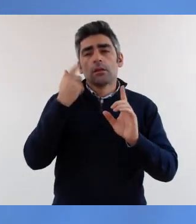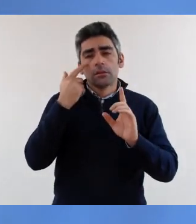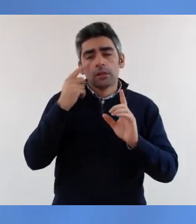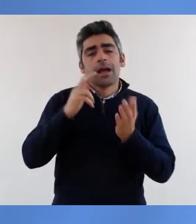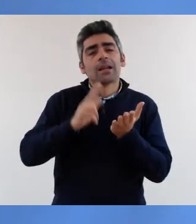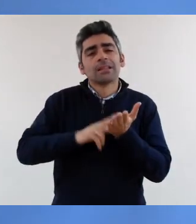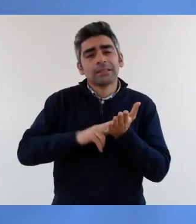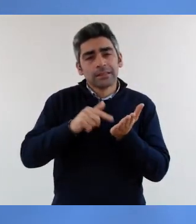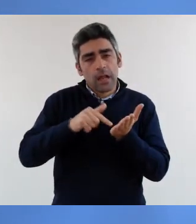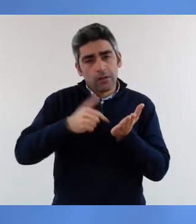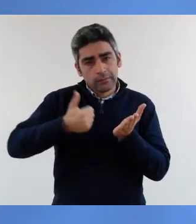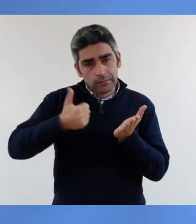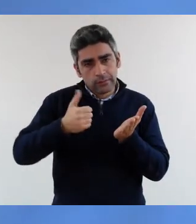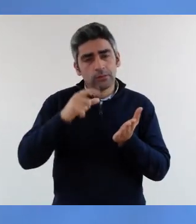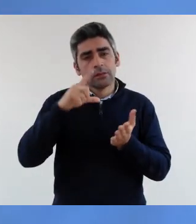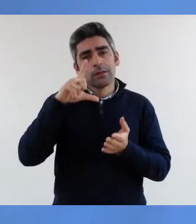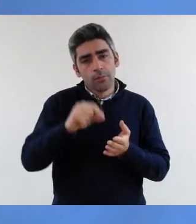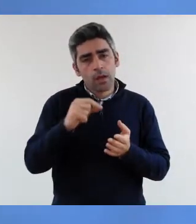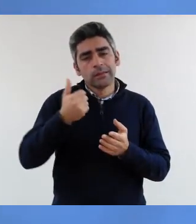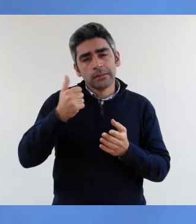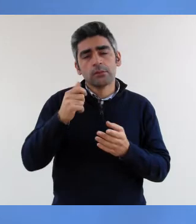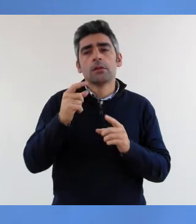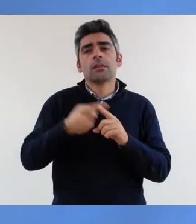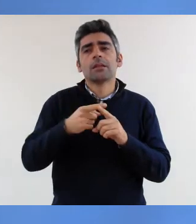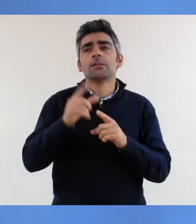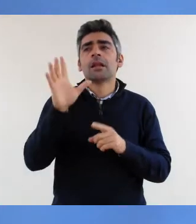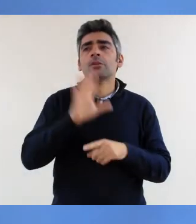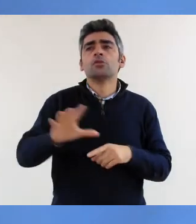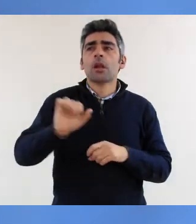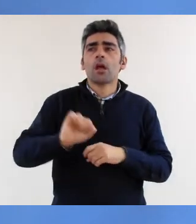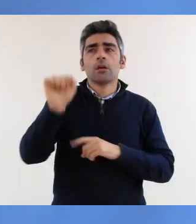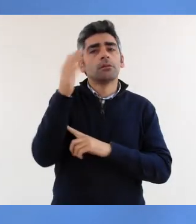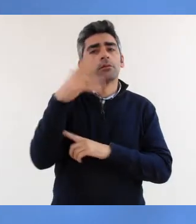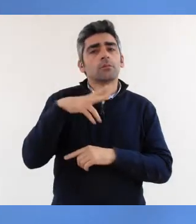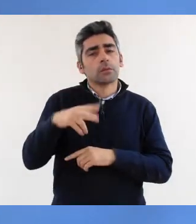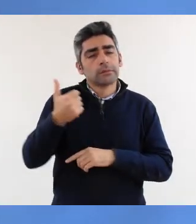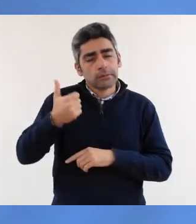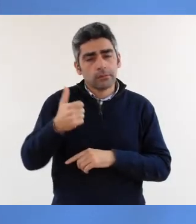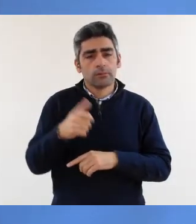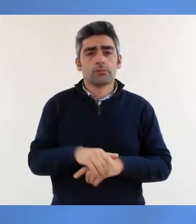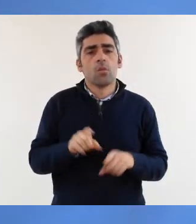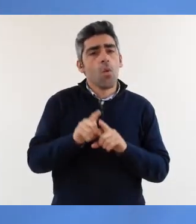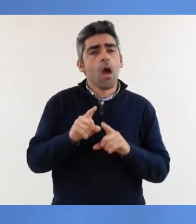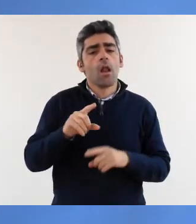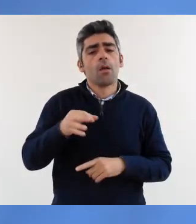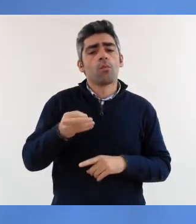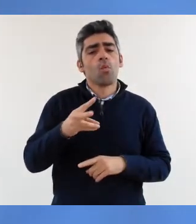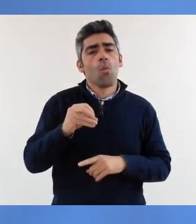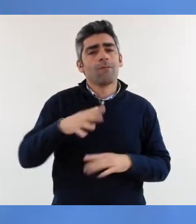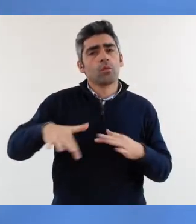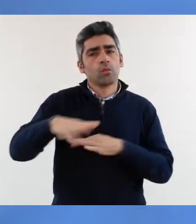horas sobrepor se o peso da razão e à ponderação do interesse nacional